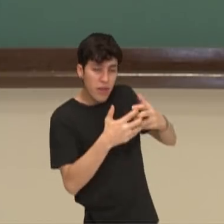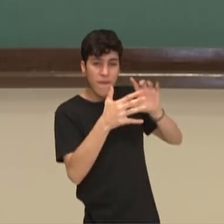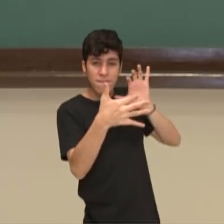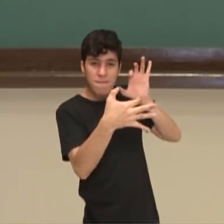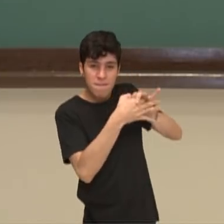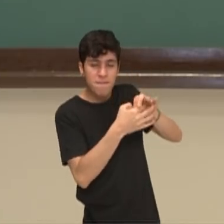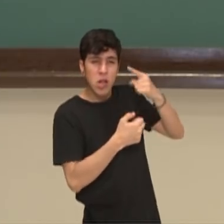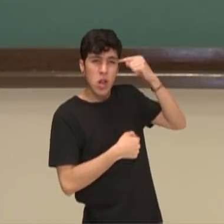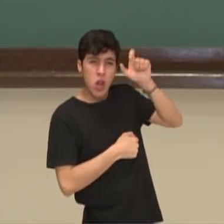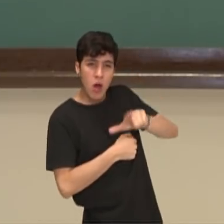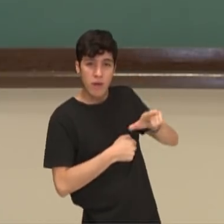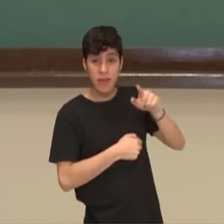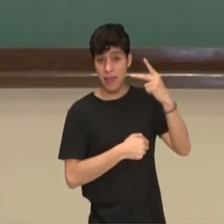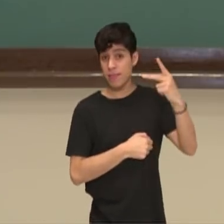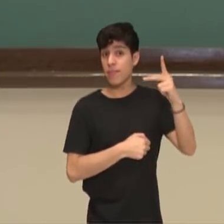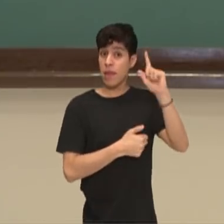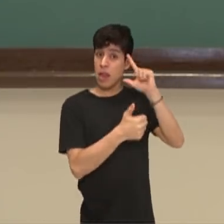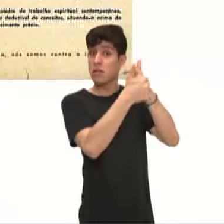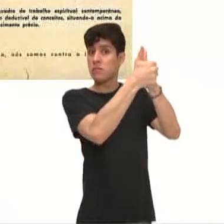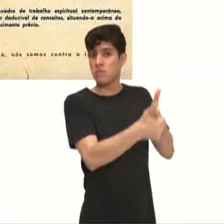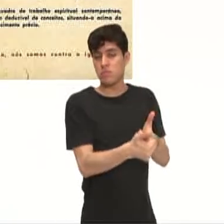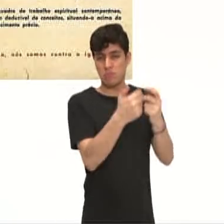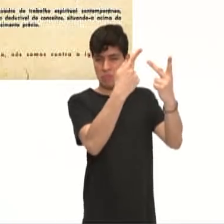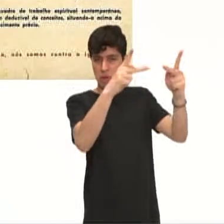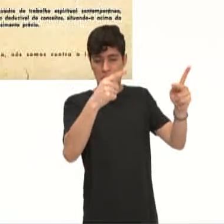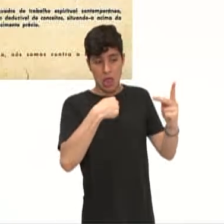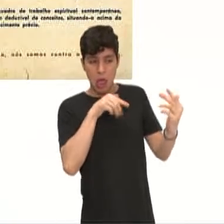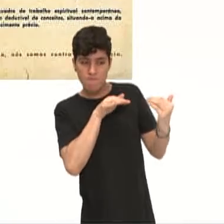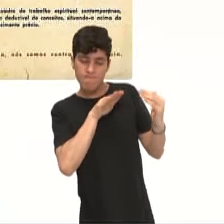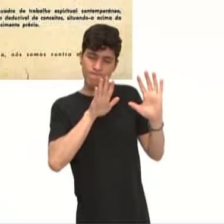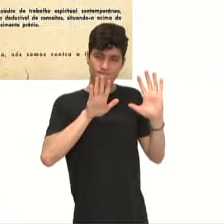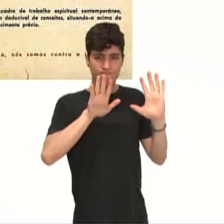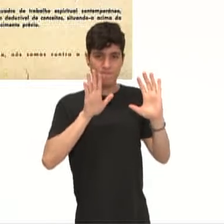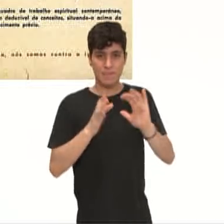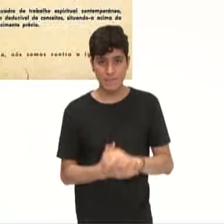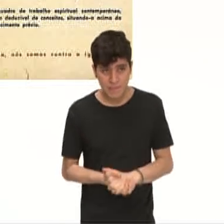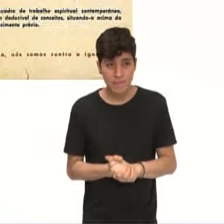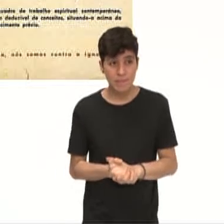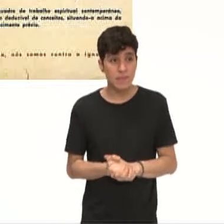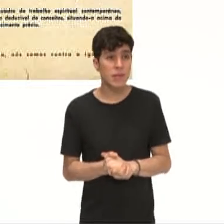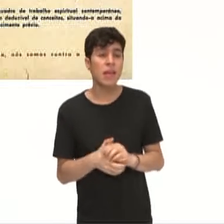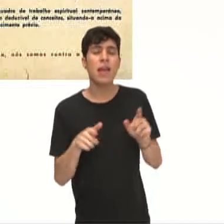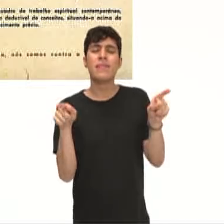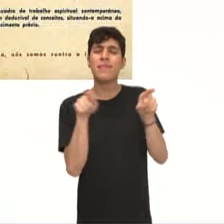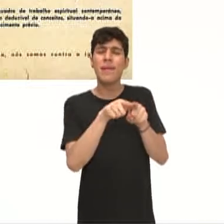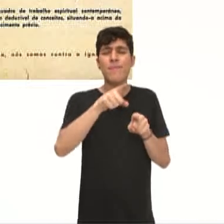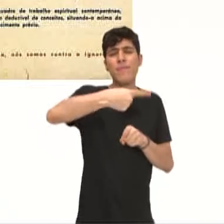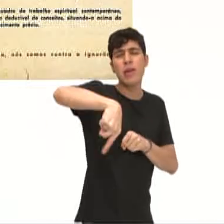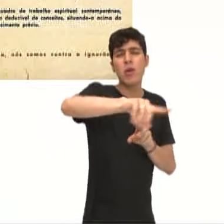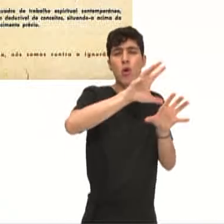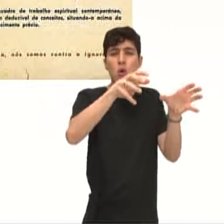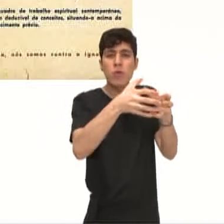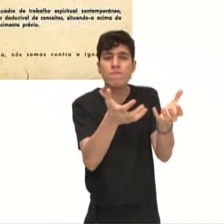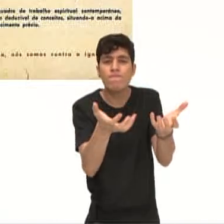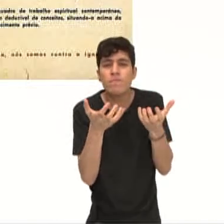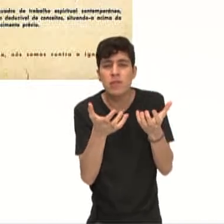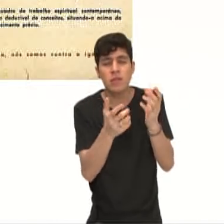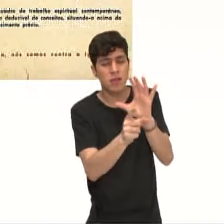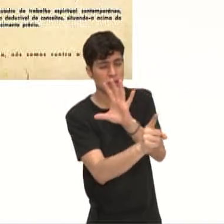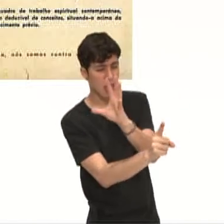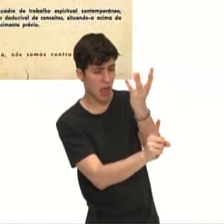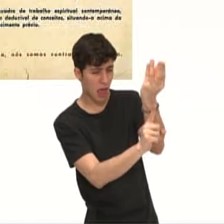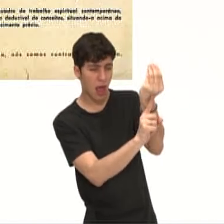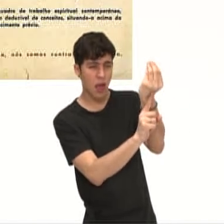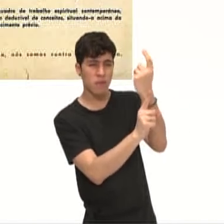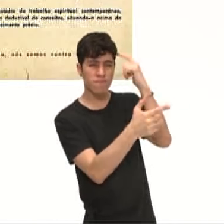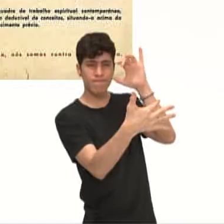ideal deles. Não que eu concorde plenamente. E o último tópico, queriam uma obra de arte intelectual e racional. Isso aqui